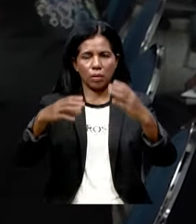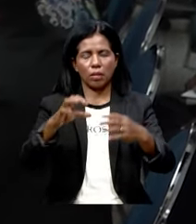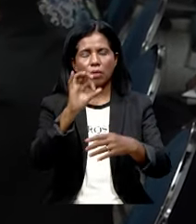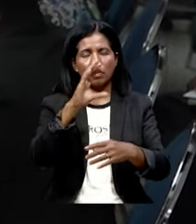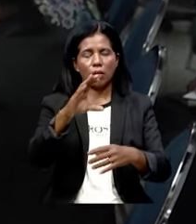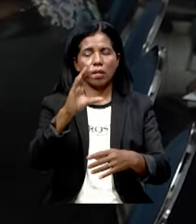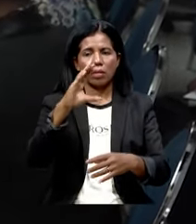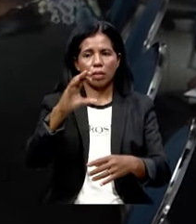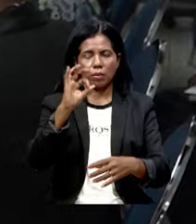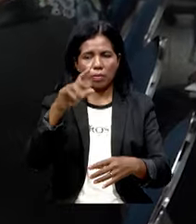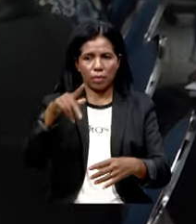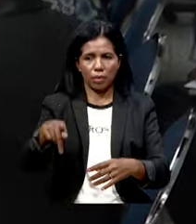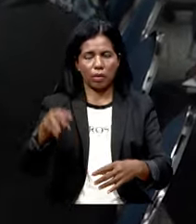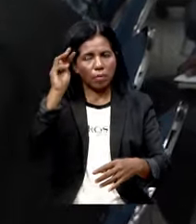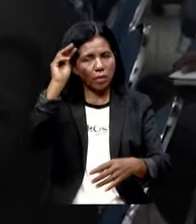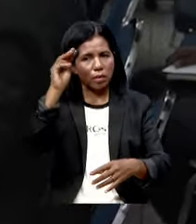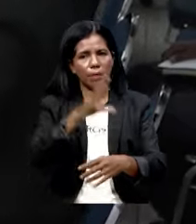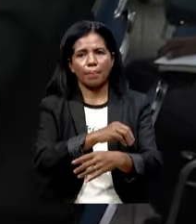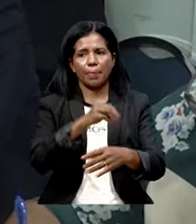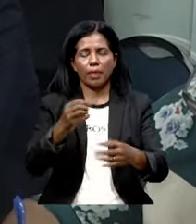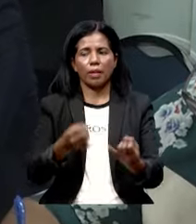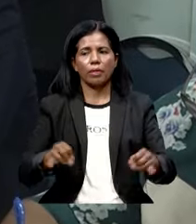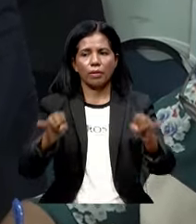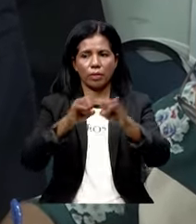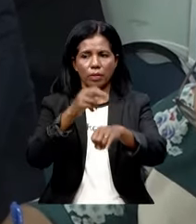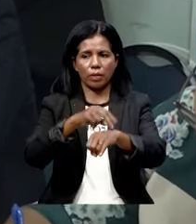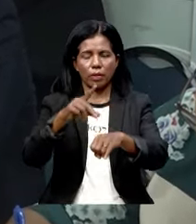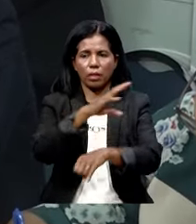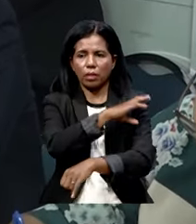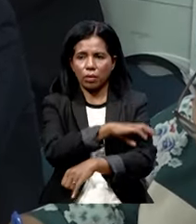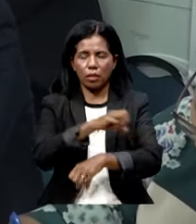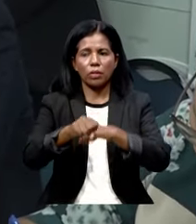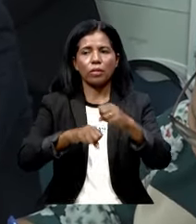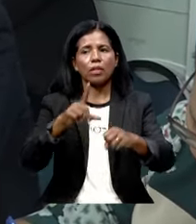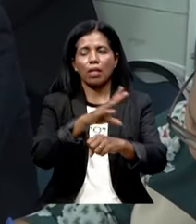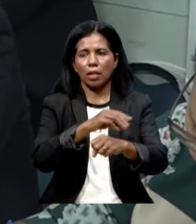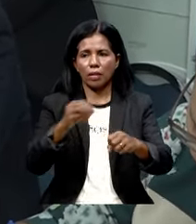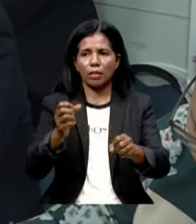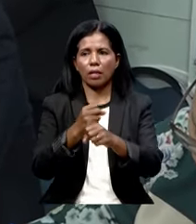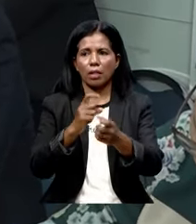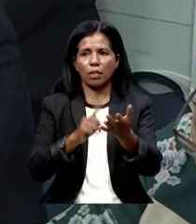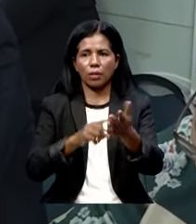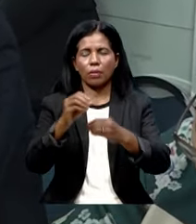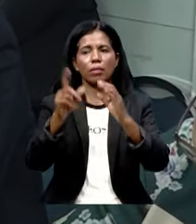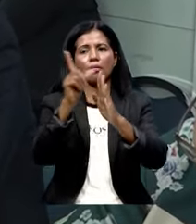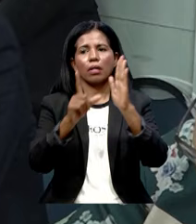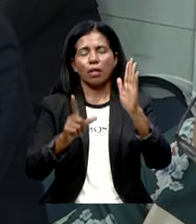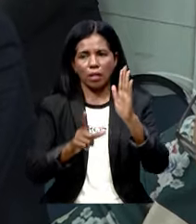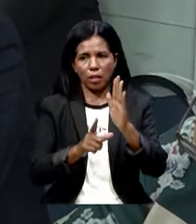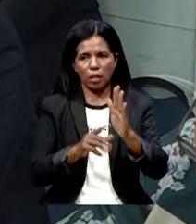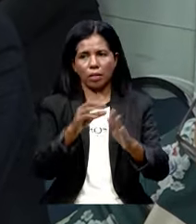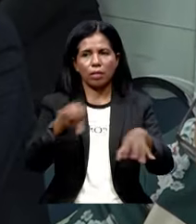Pública, Ministério Presidência e Conselho Ministro no Instituto Nacional de Segurança Social, ou de ralo discussão com a Balei Reforma Obrigatória